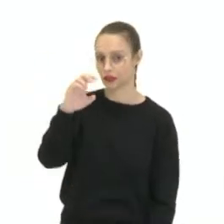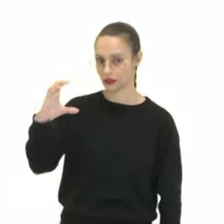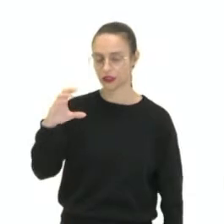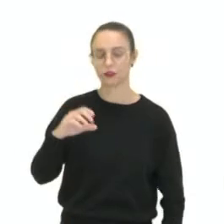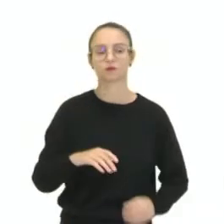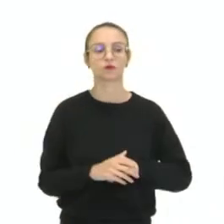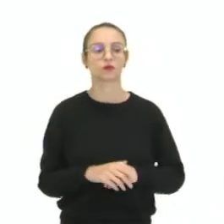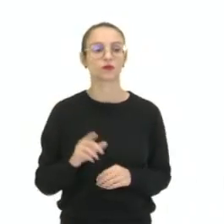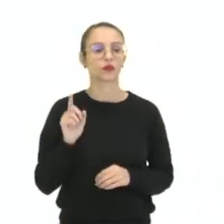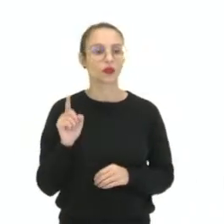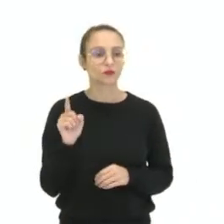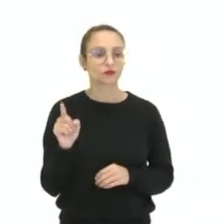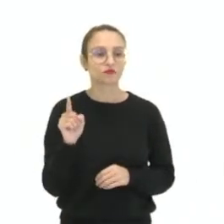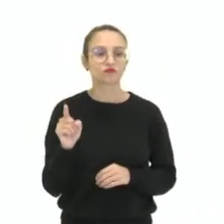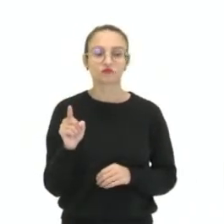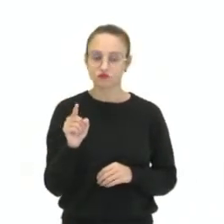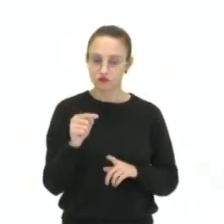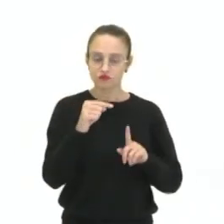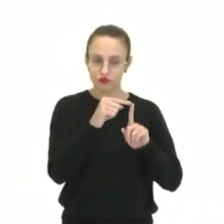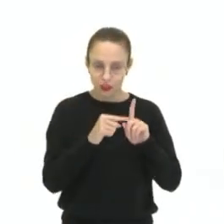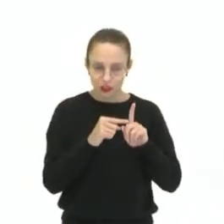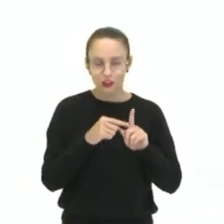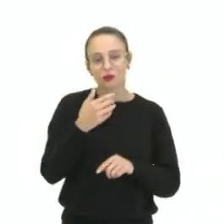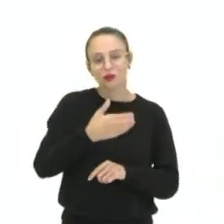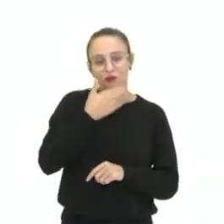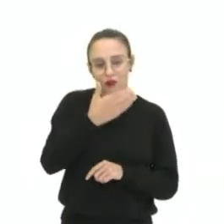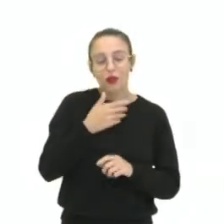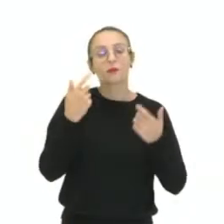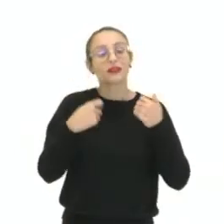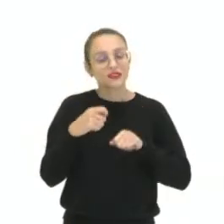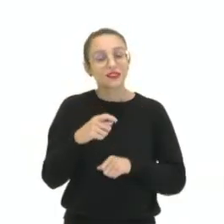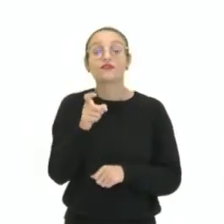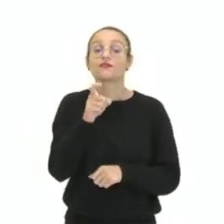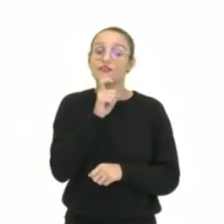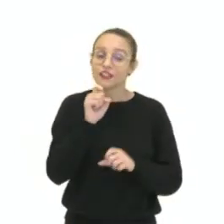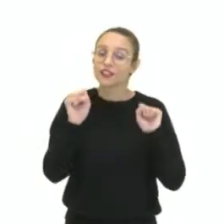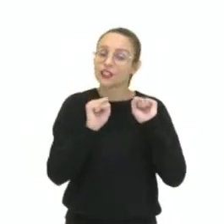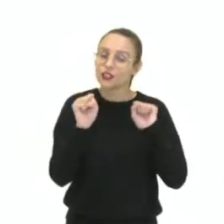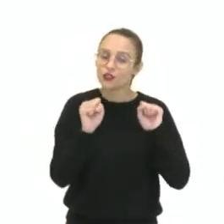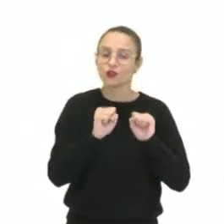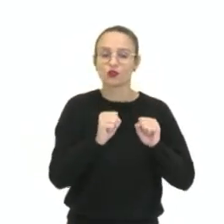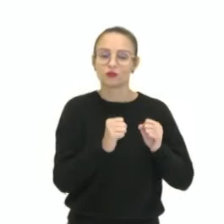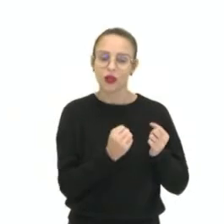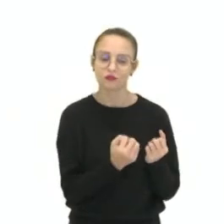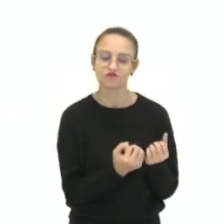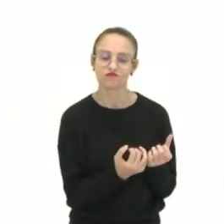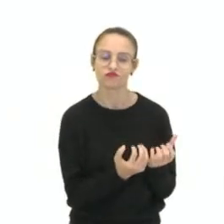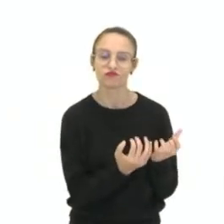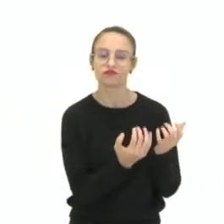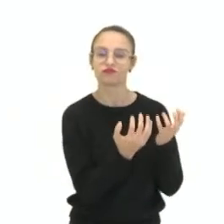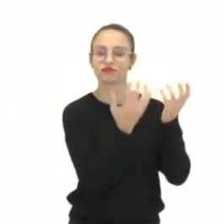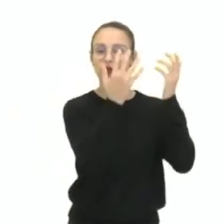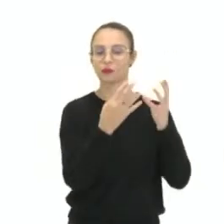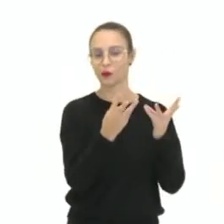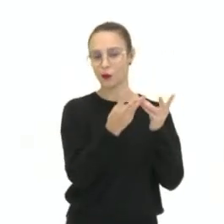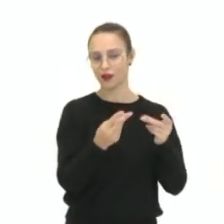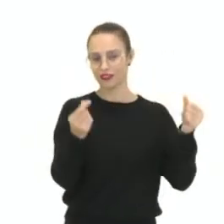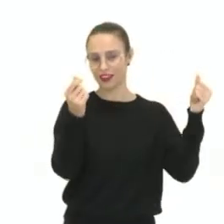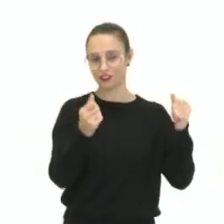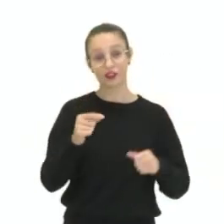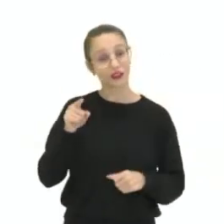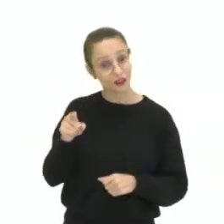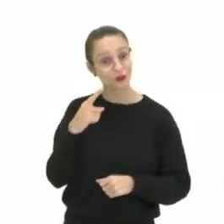o caso da maçã e da uva, né, precisam de frio para se desenvolver e ter frutas de qualidade. Então é isso aqui